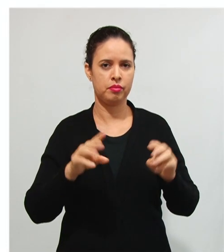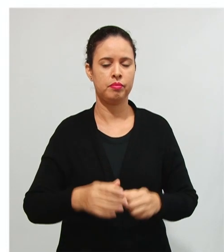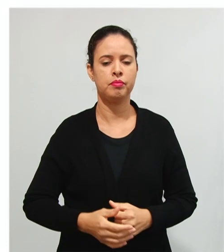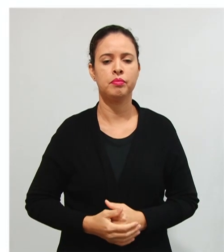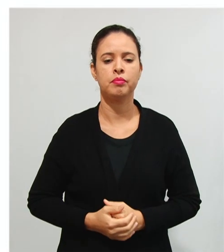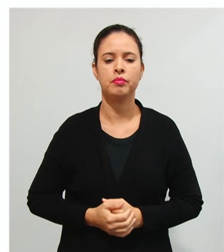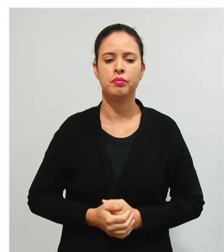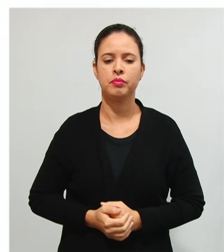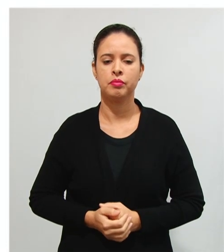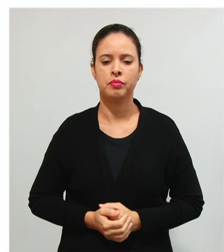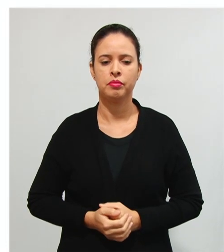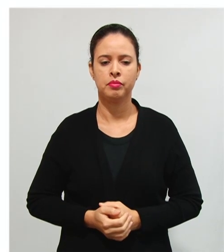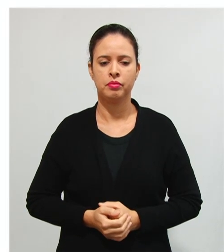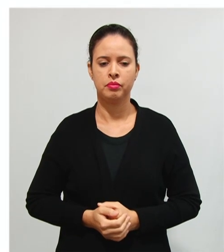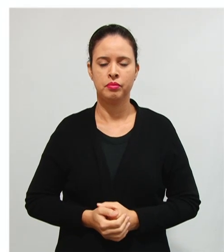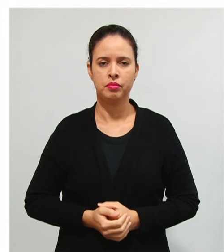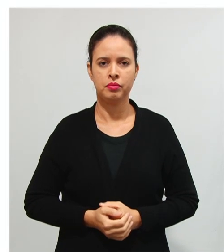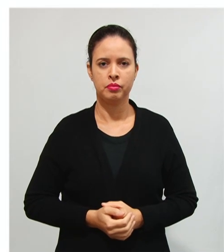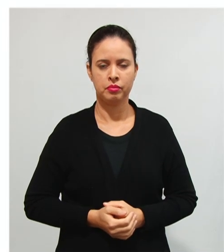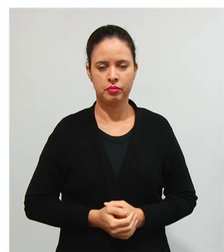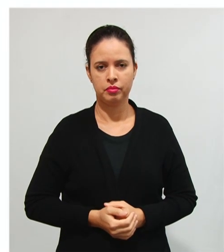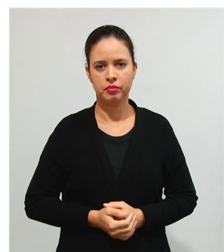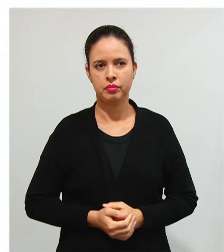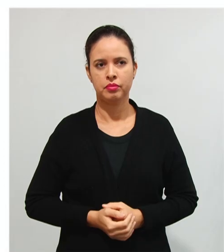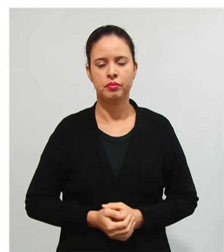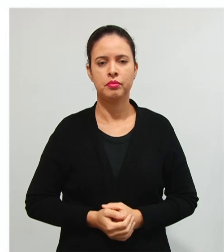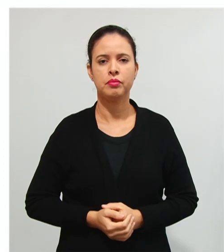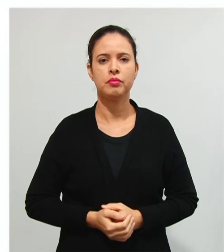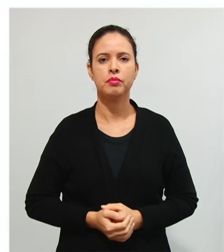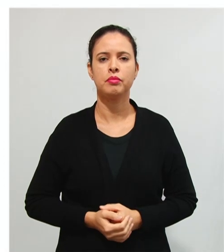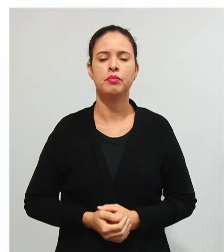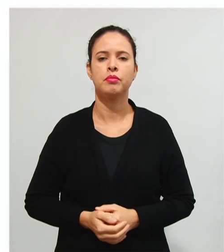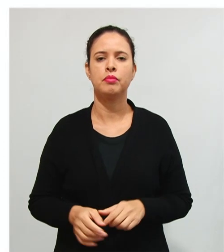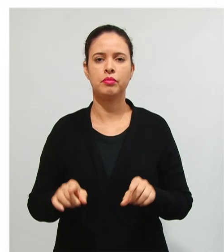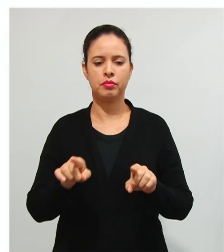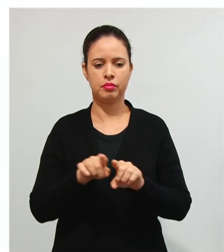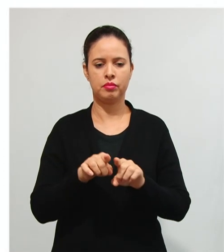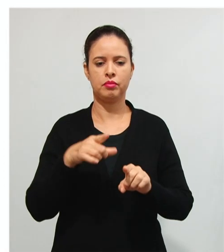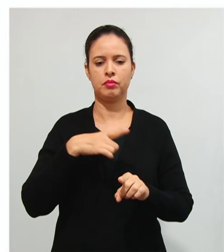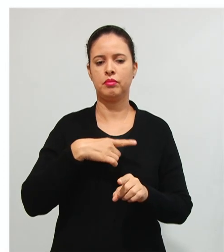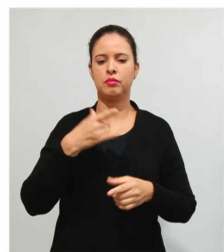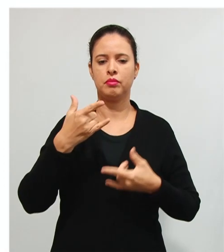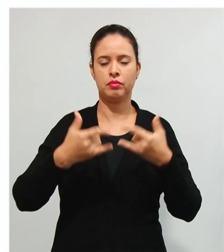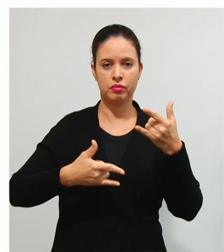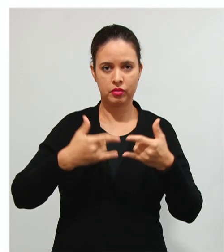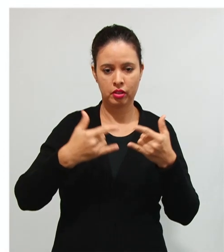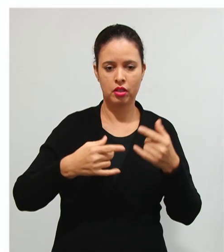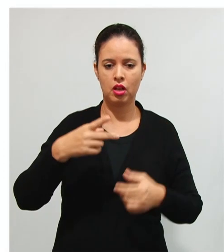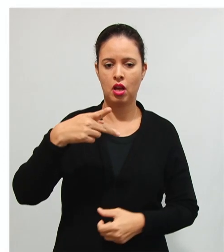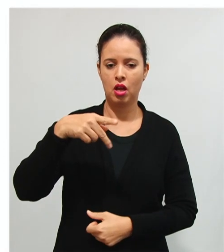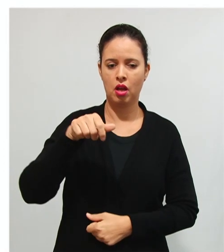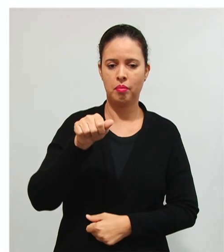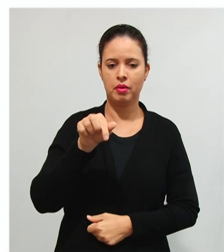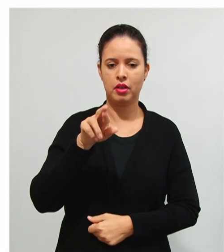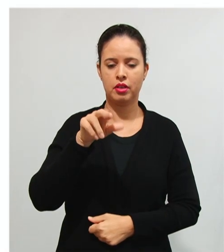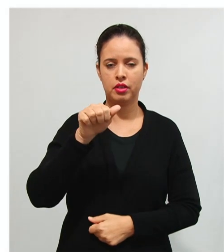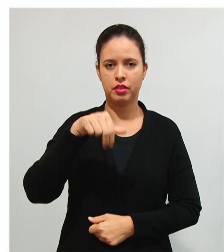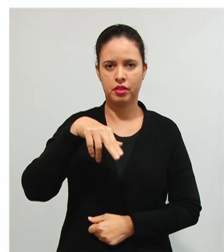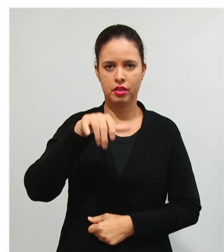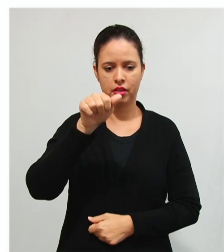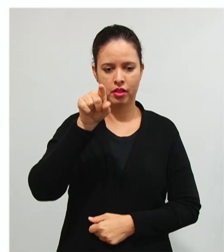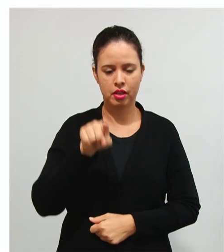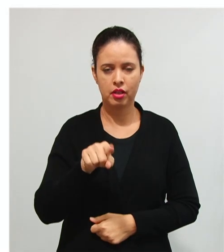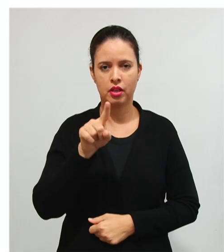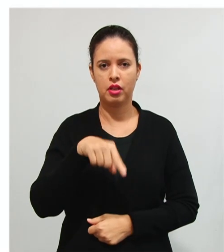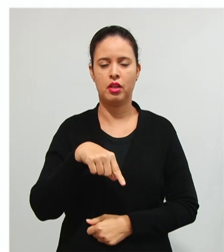simuladores. Como alternativa, eu deixo a plataforma da Robótica Paraná, que é uma plataforma construída lá